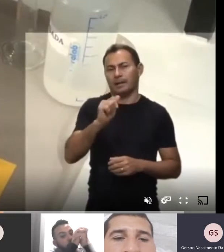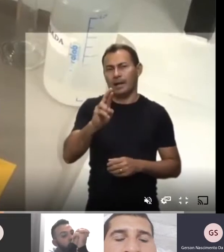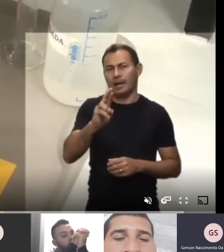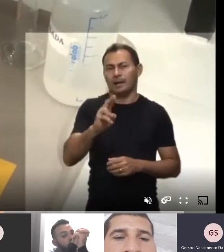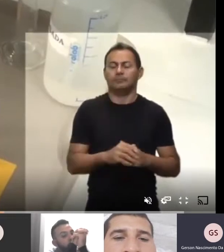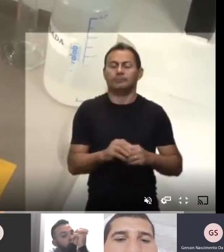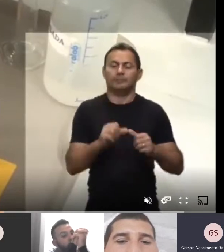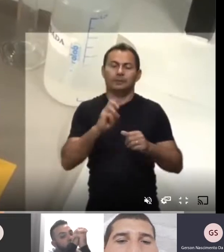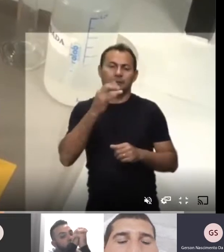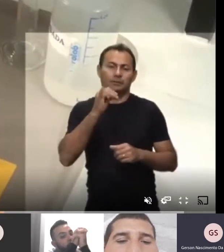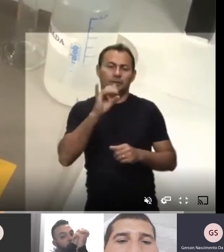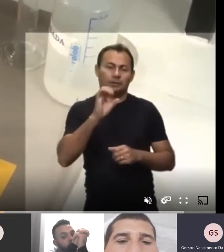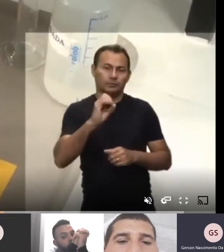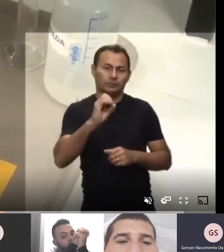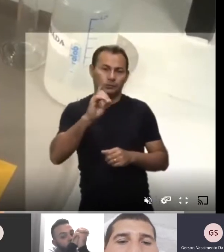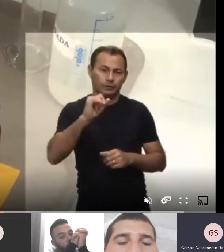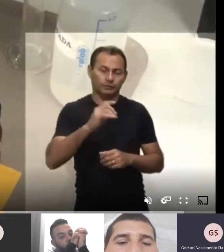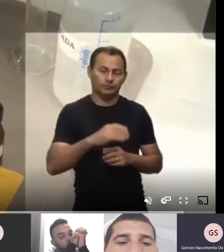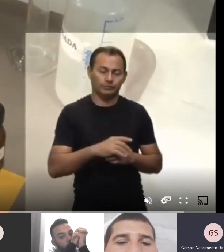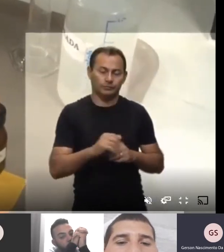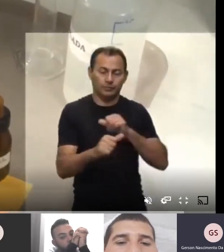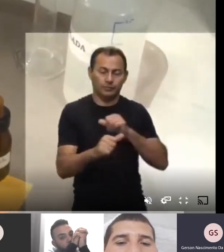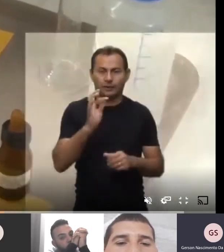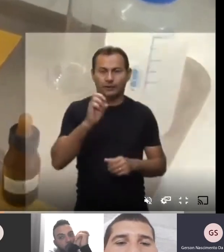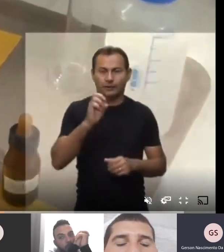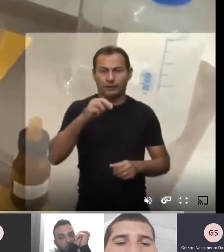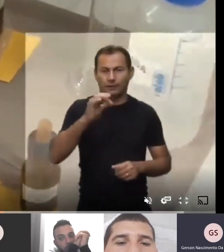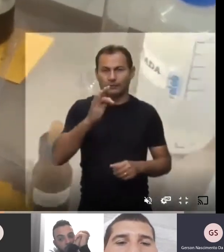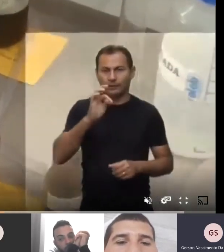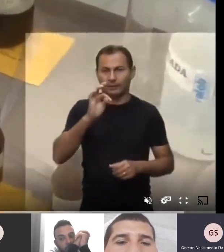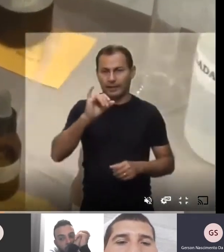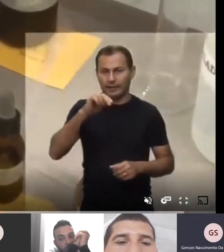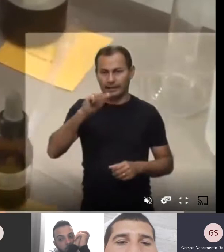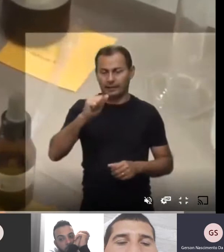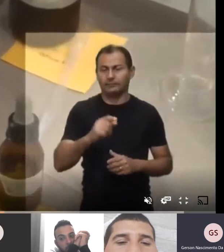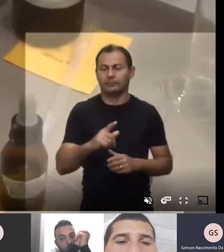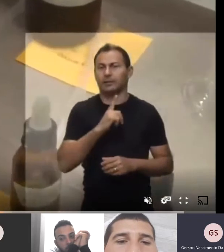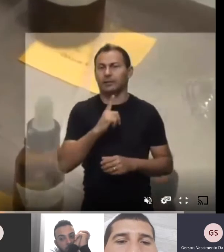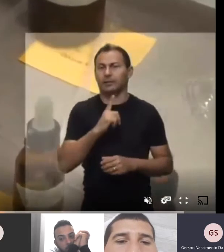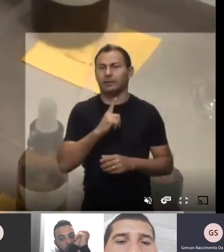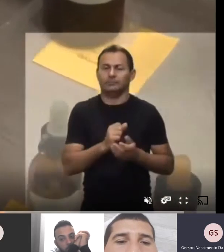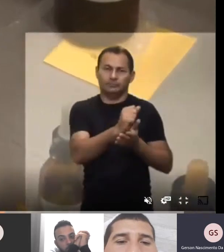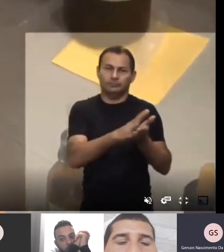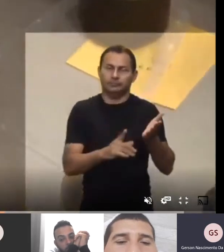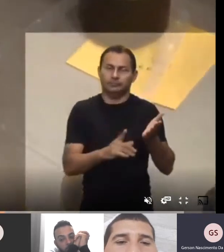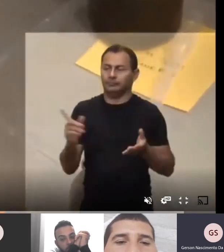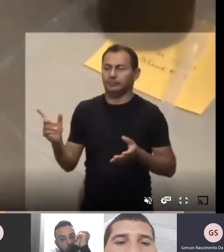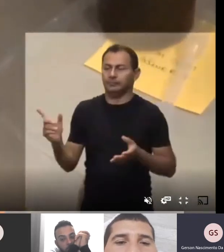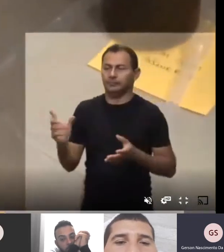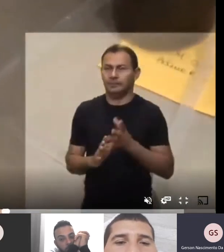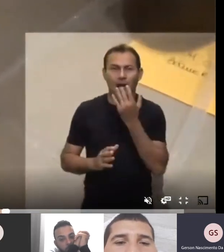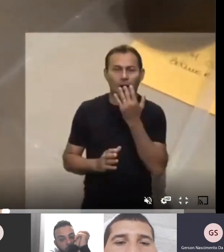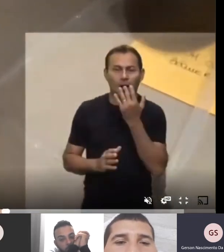escura. E a fenolftaleína também já mudou instantaneamente.